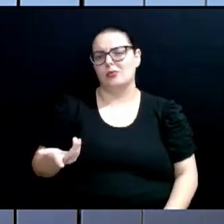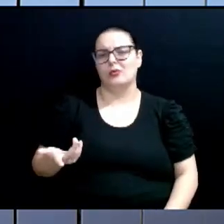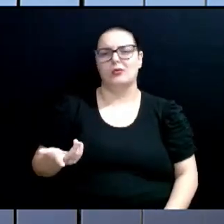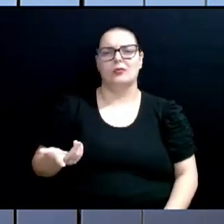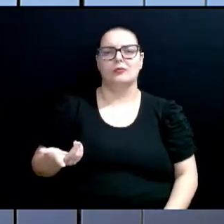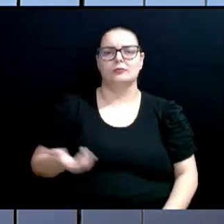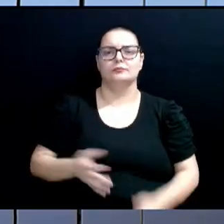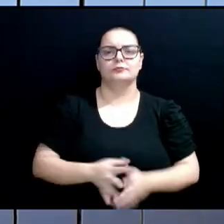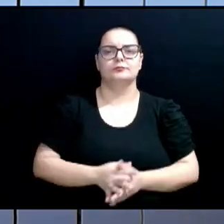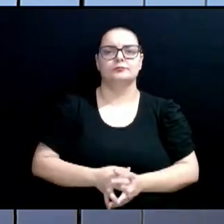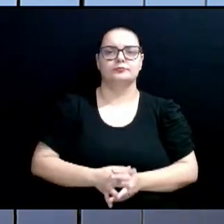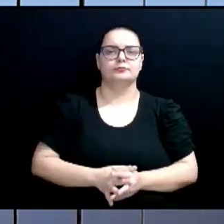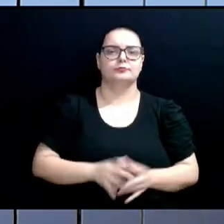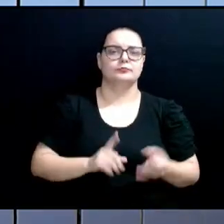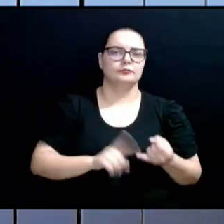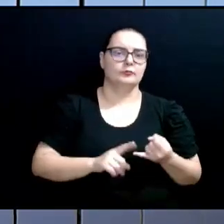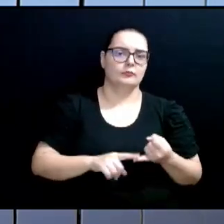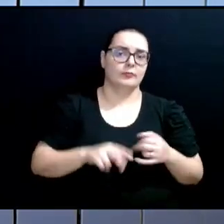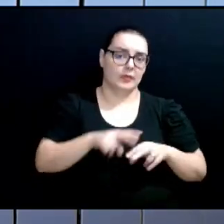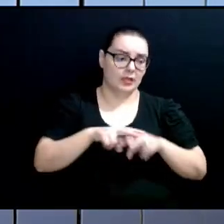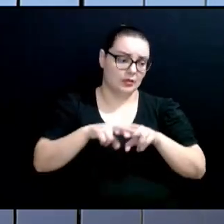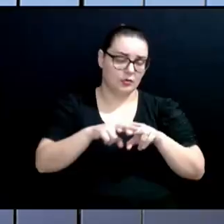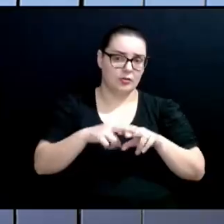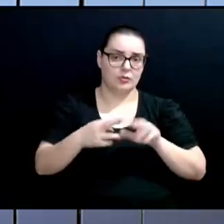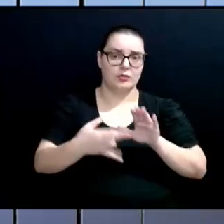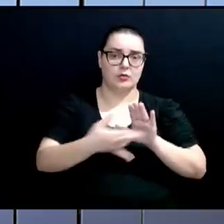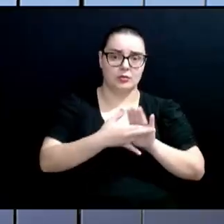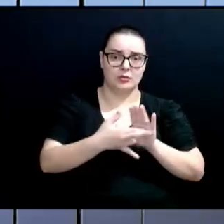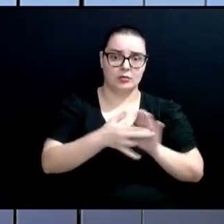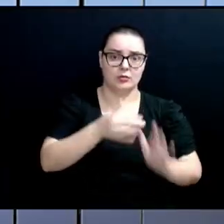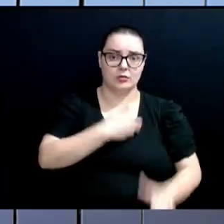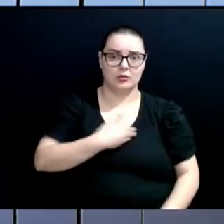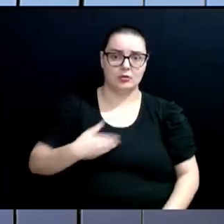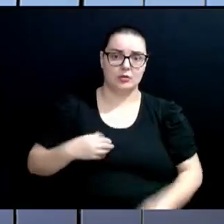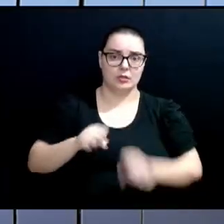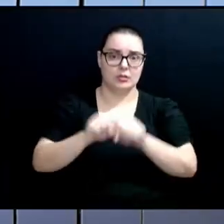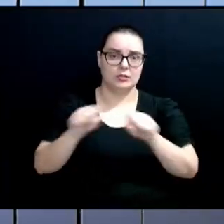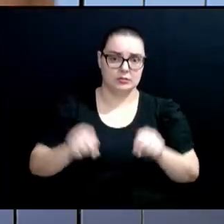própria revisão sobre o regime de governo, sistema e regime de governo,